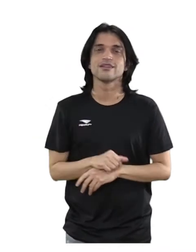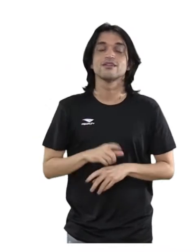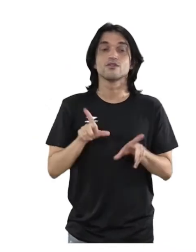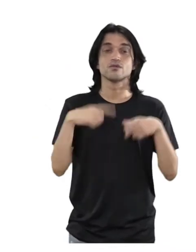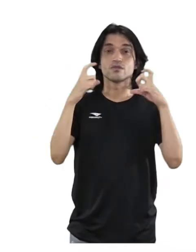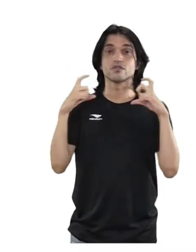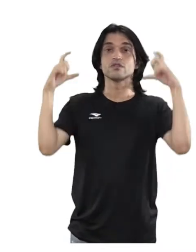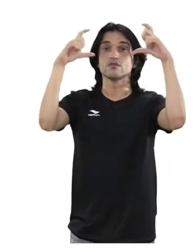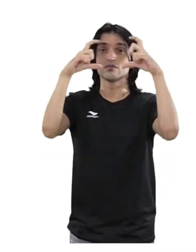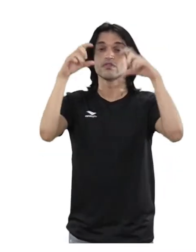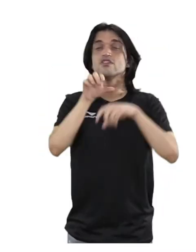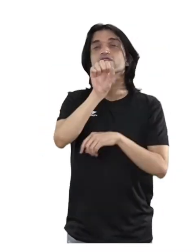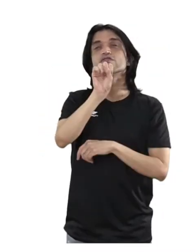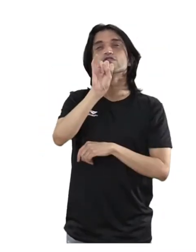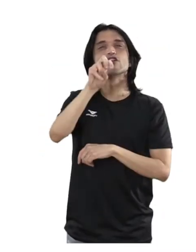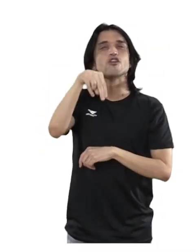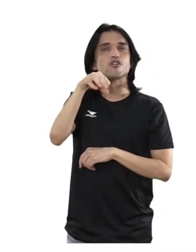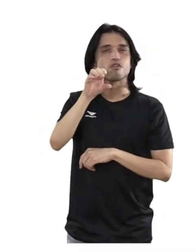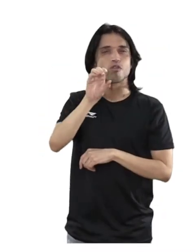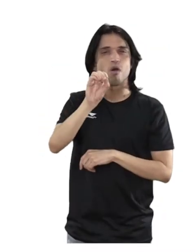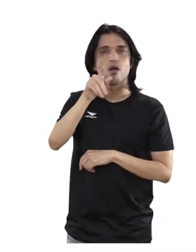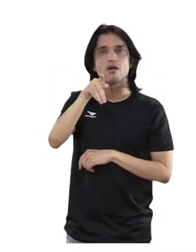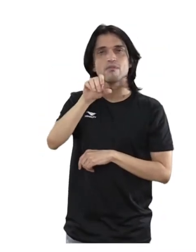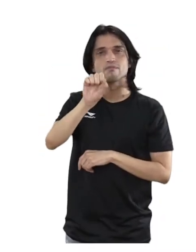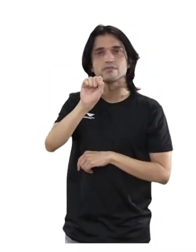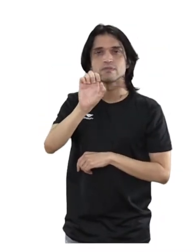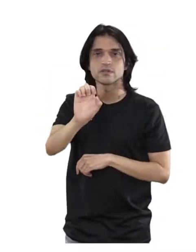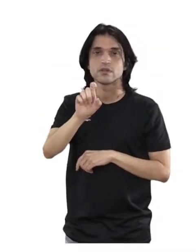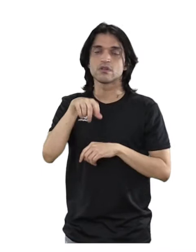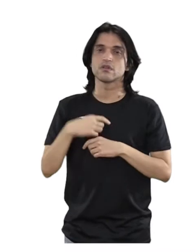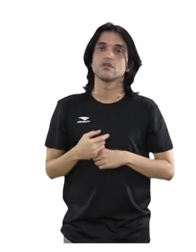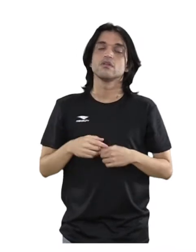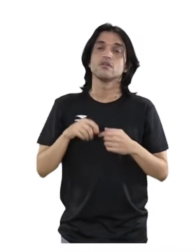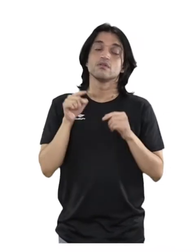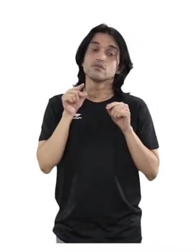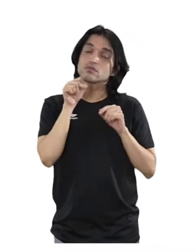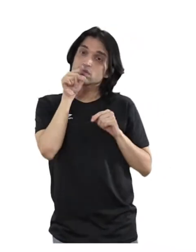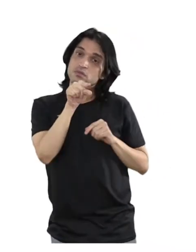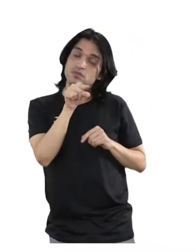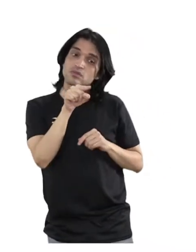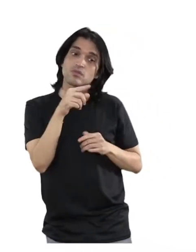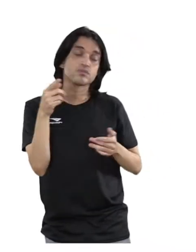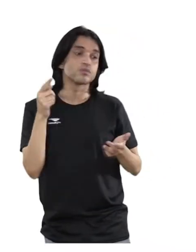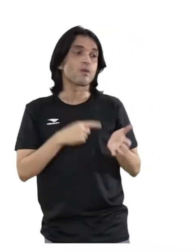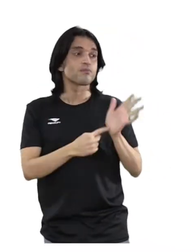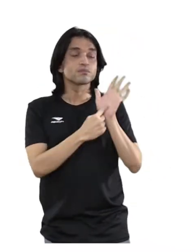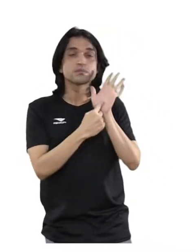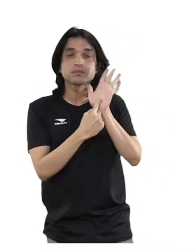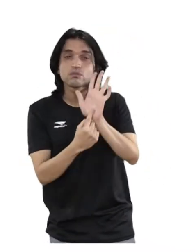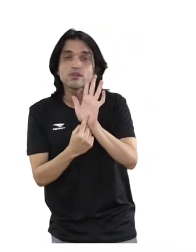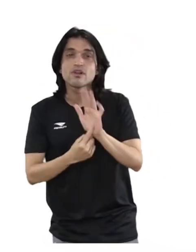dos filmes, a sinopse é o resumo da trama principal de um filme ou de uma peça de